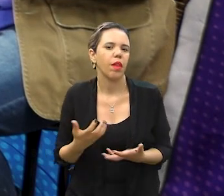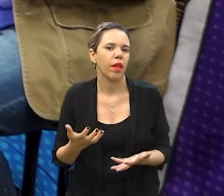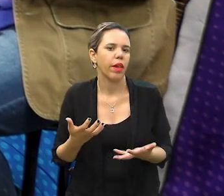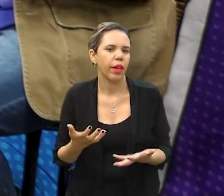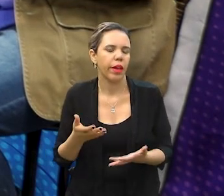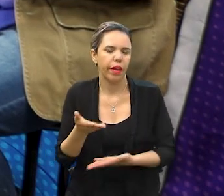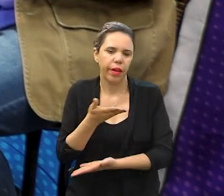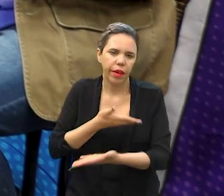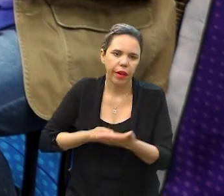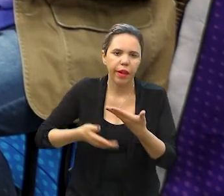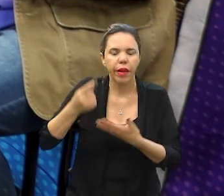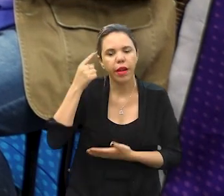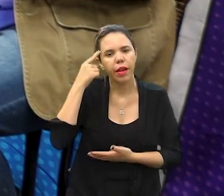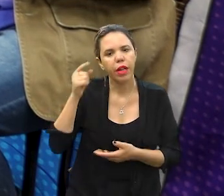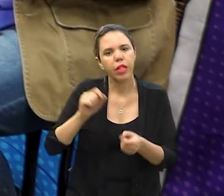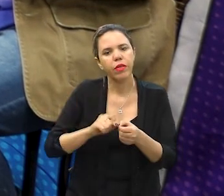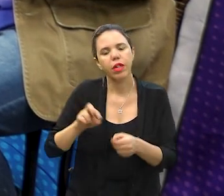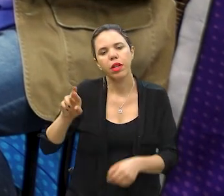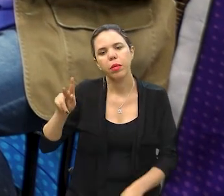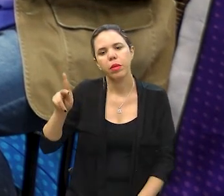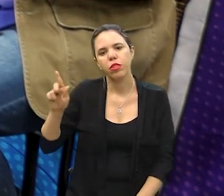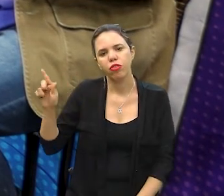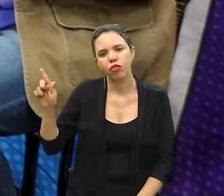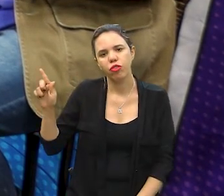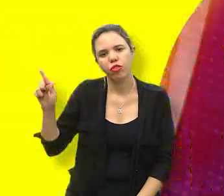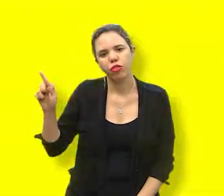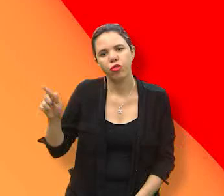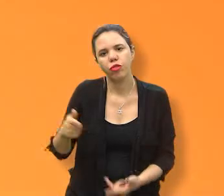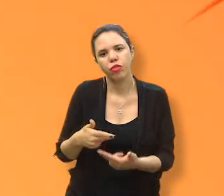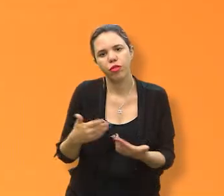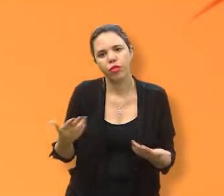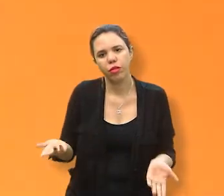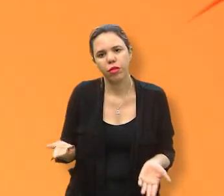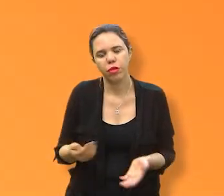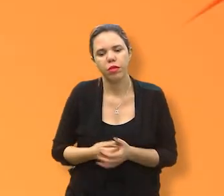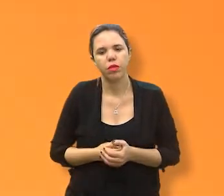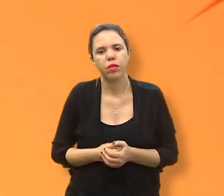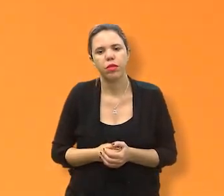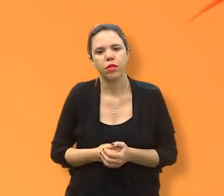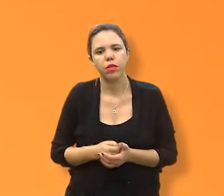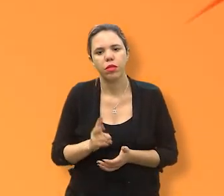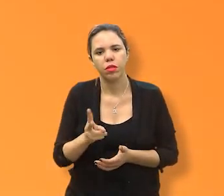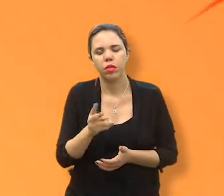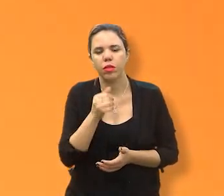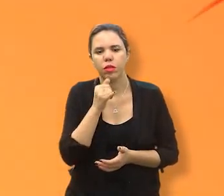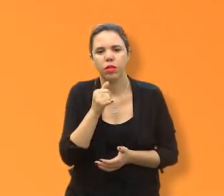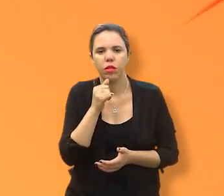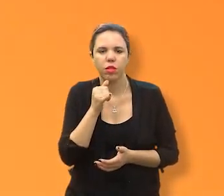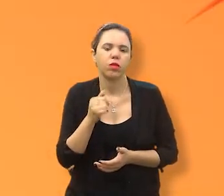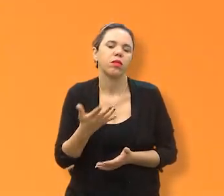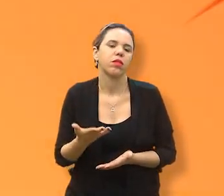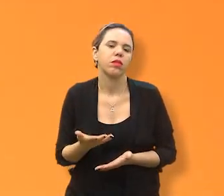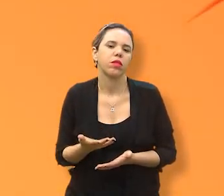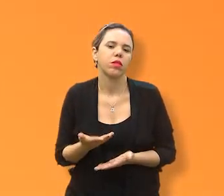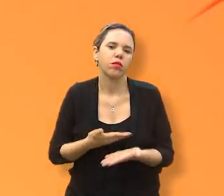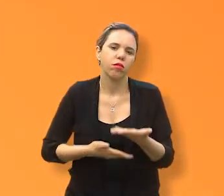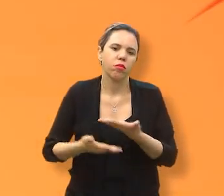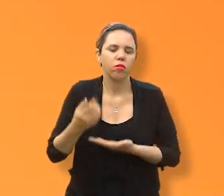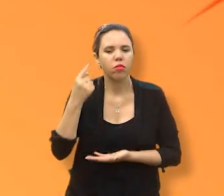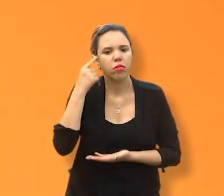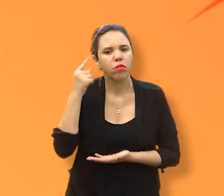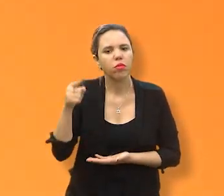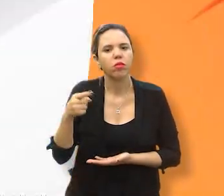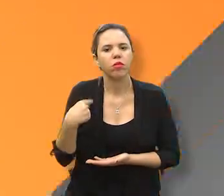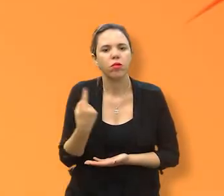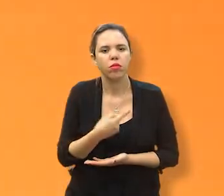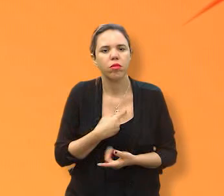trocar ideia, quiser falar de RPG, de cena geek, eu tô sempre na Comic Shop lá com o Márcio trocando ideia. Então a